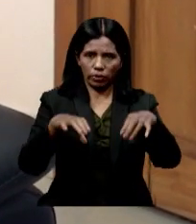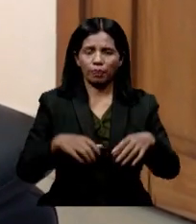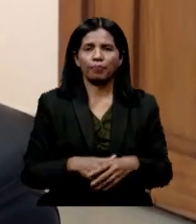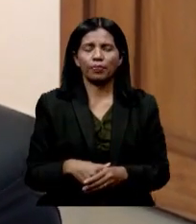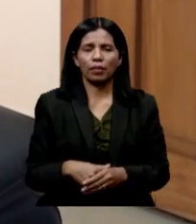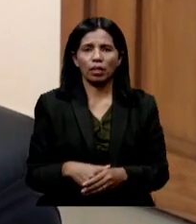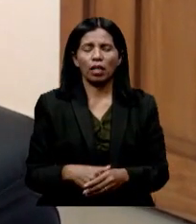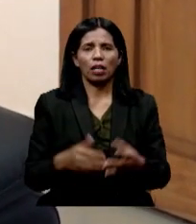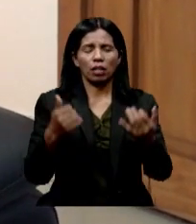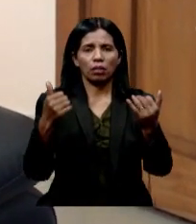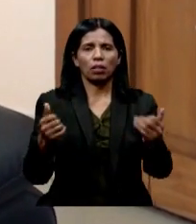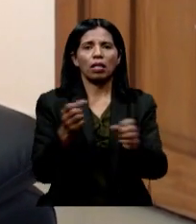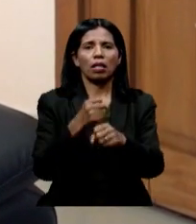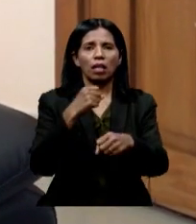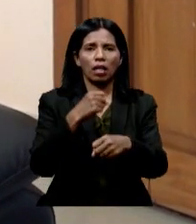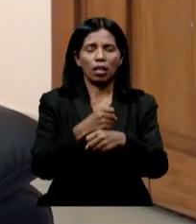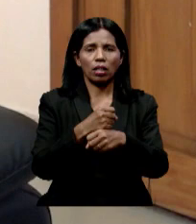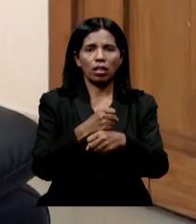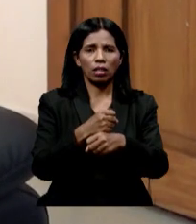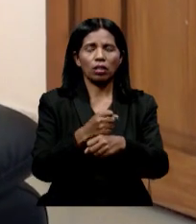Até bilhete falso, bilhete de avião falso.